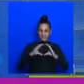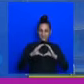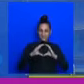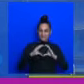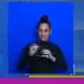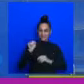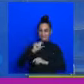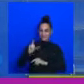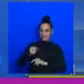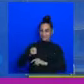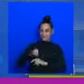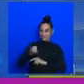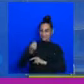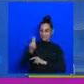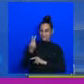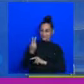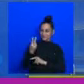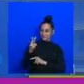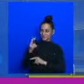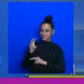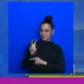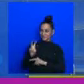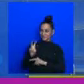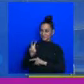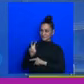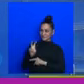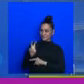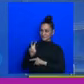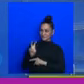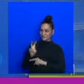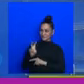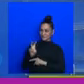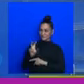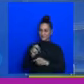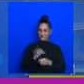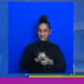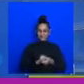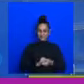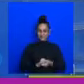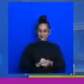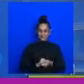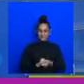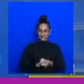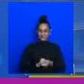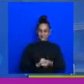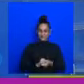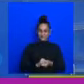Bola azul, 25. Azul, número 25.